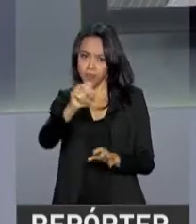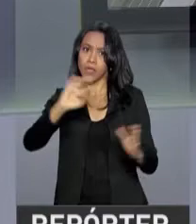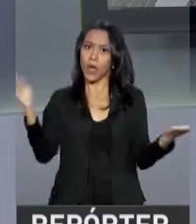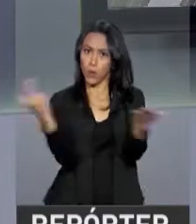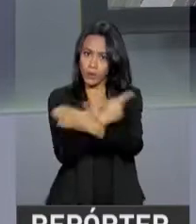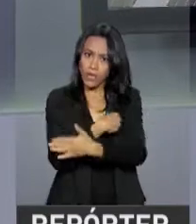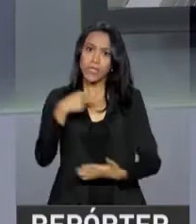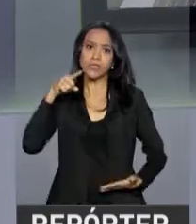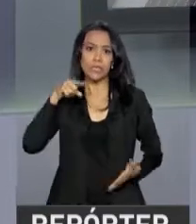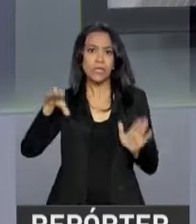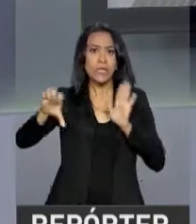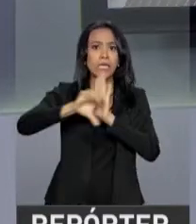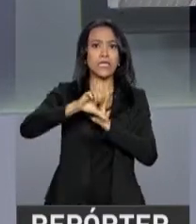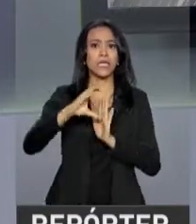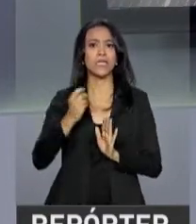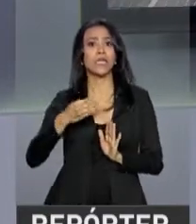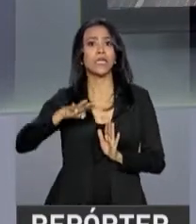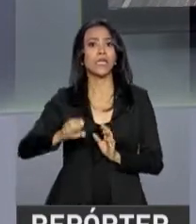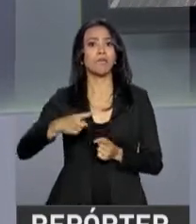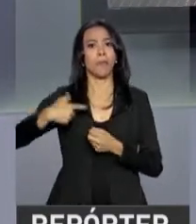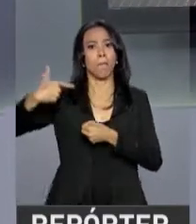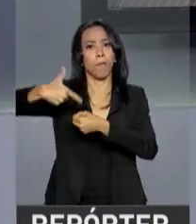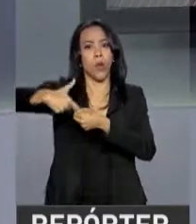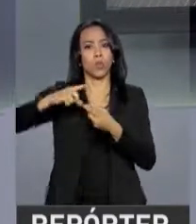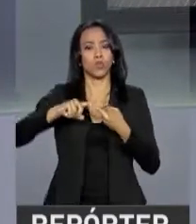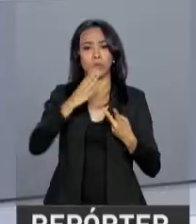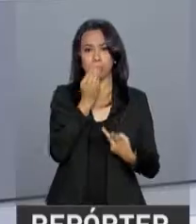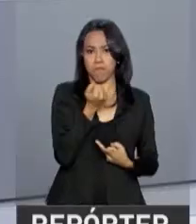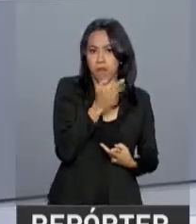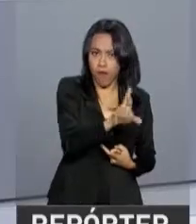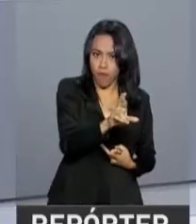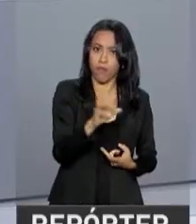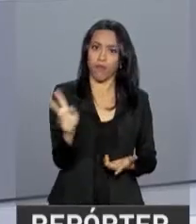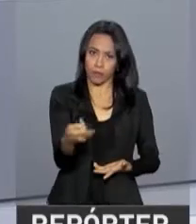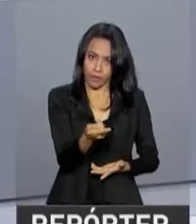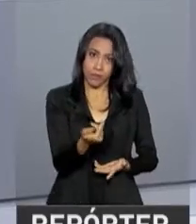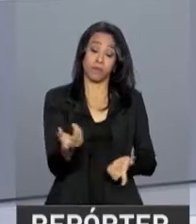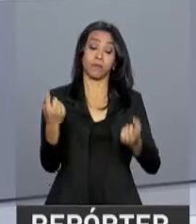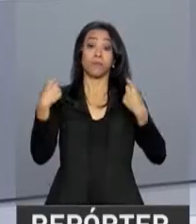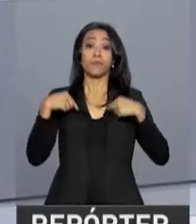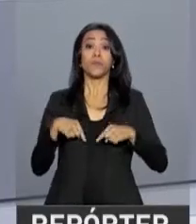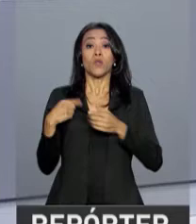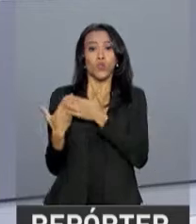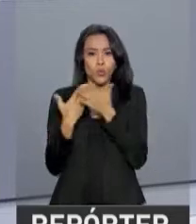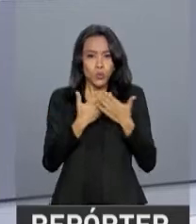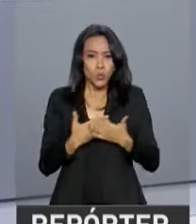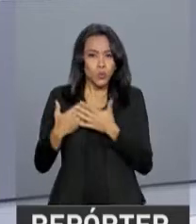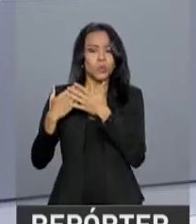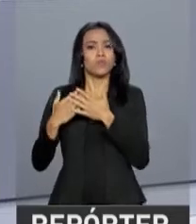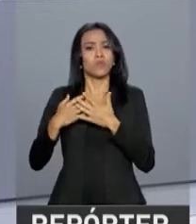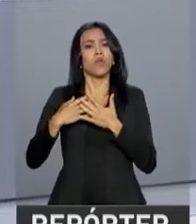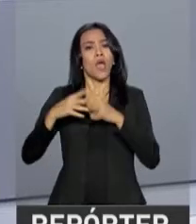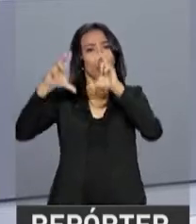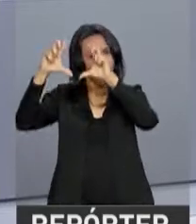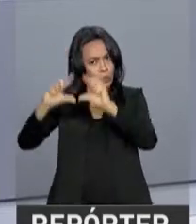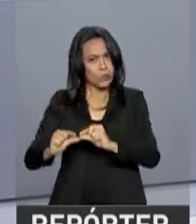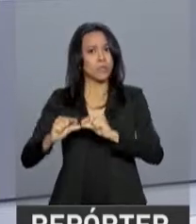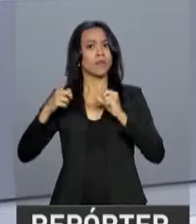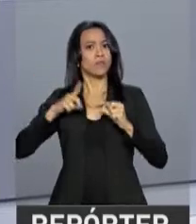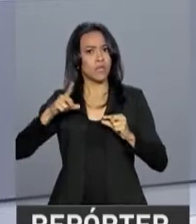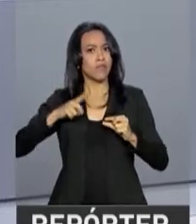de crime como postos de combustíveis e bares o estudo aponta redução significativa dos pontos considerados